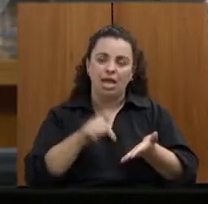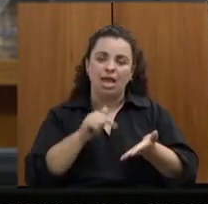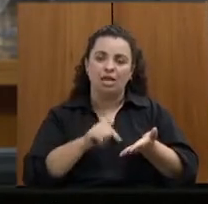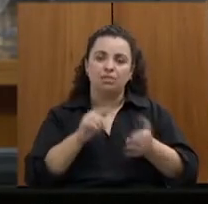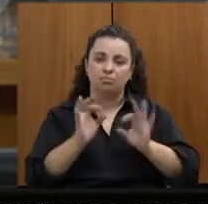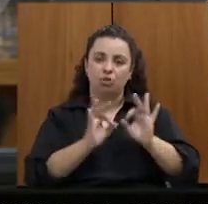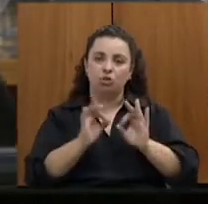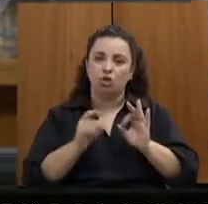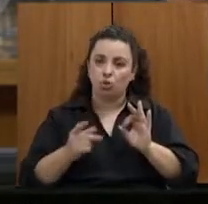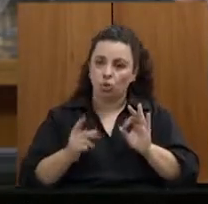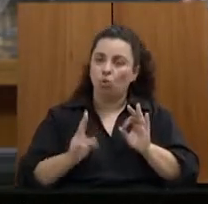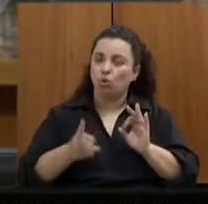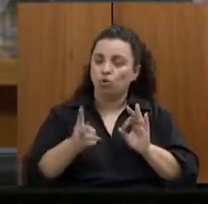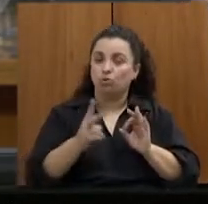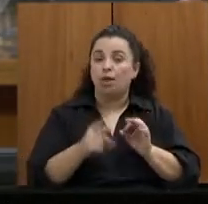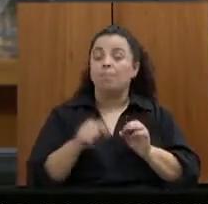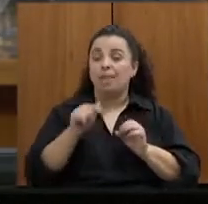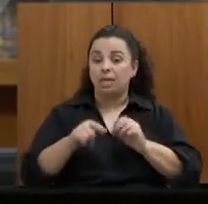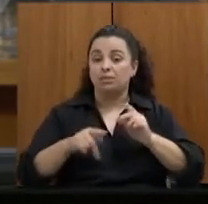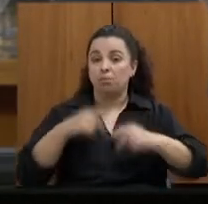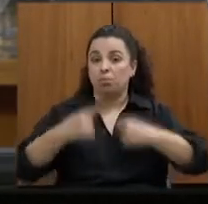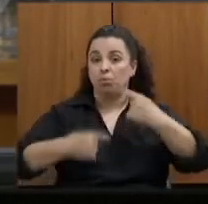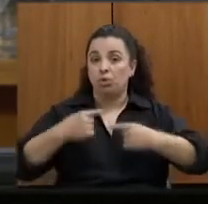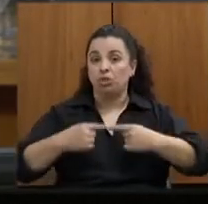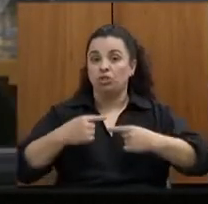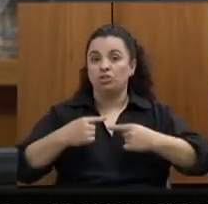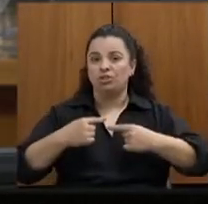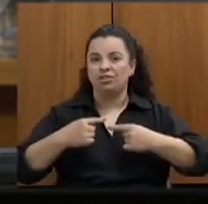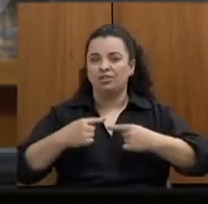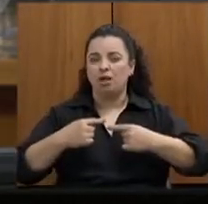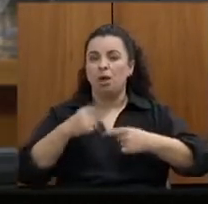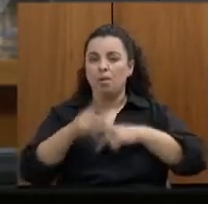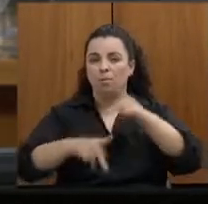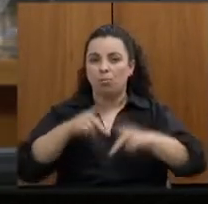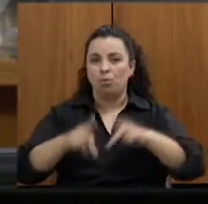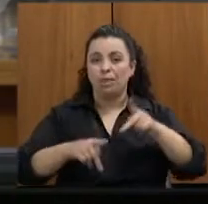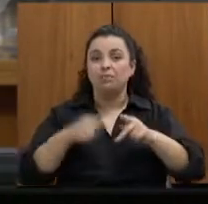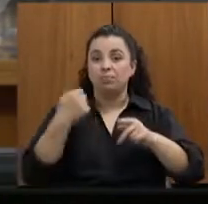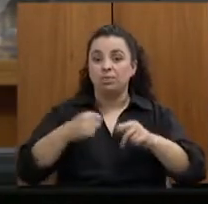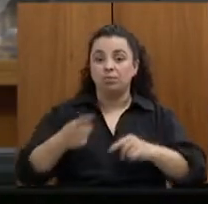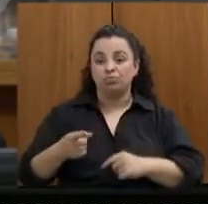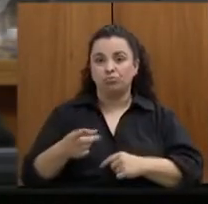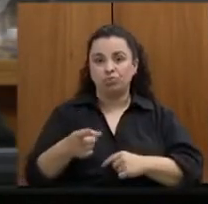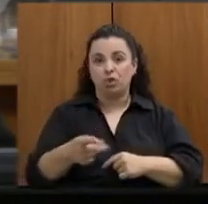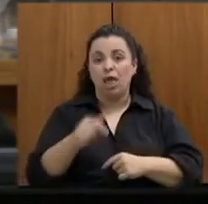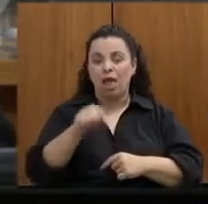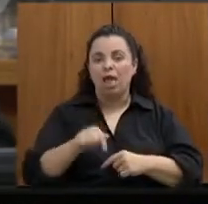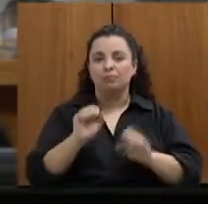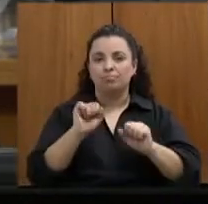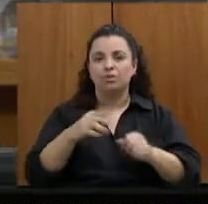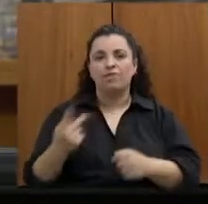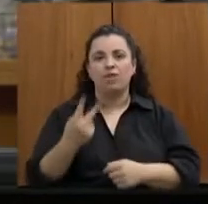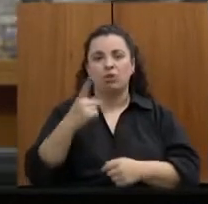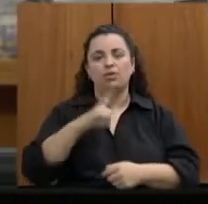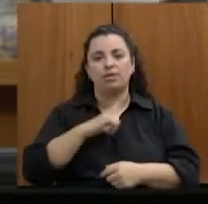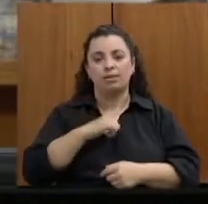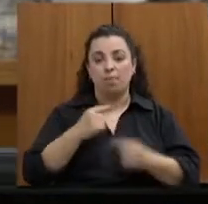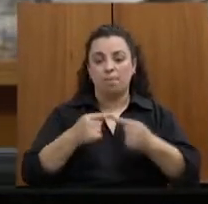só acredita em políticas públicas contínuas. Não pode haver descontinuidade.